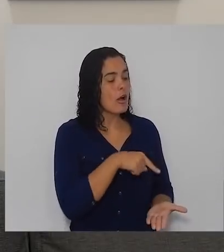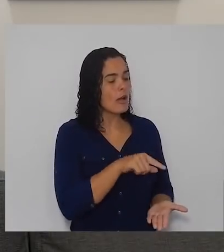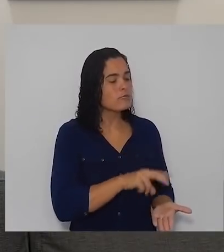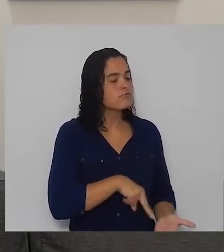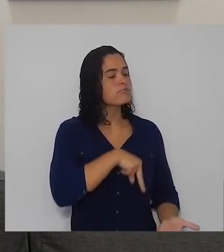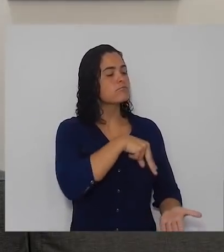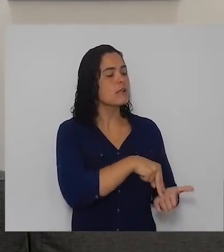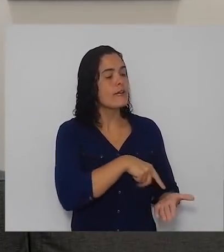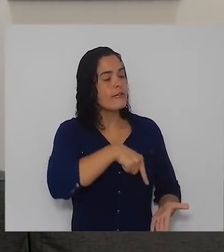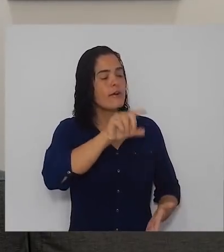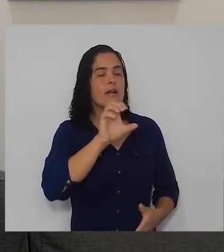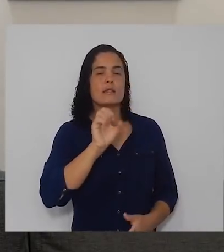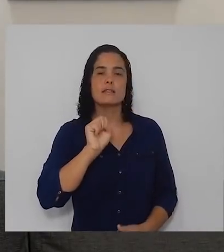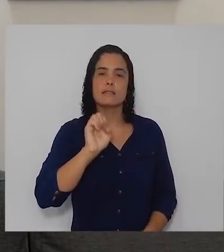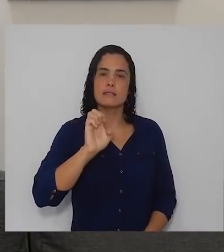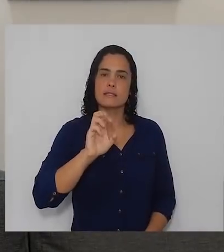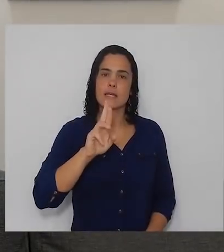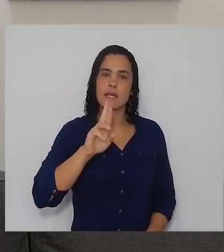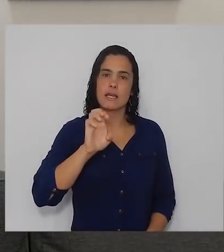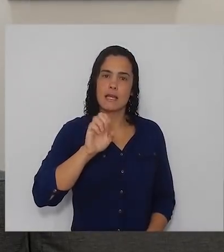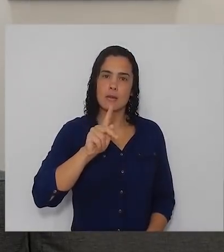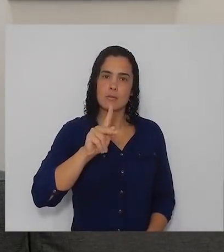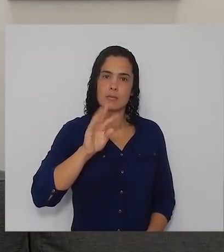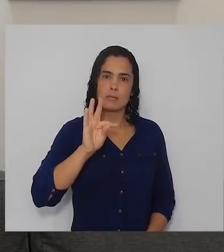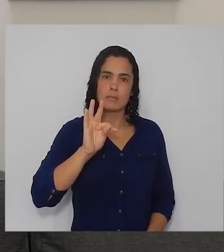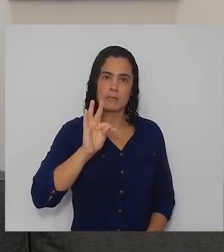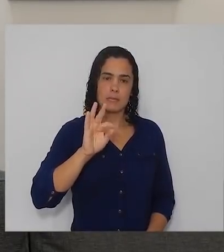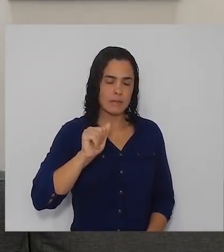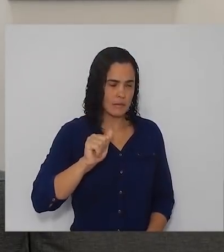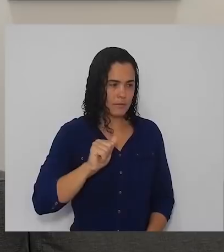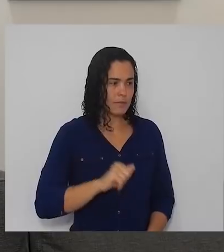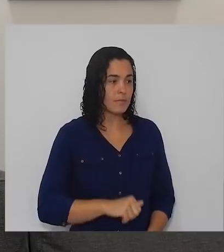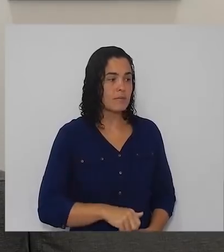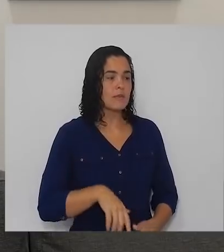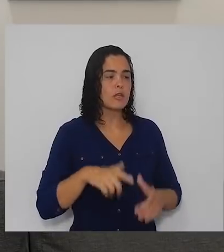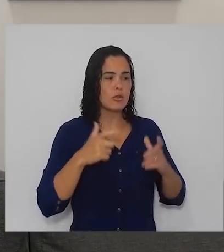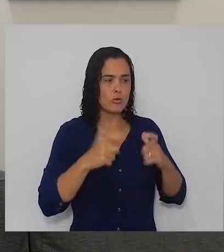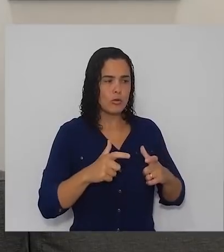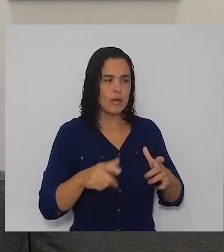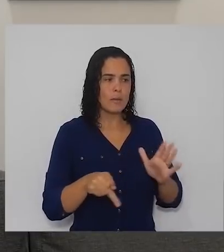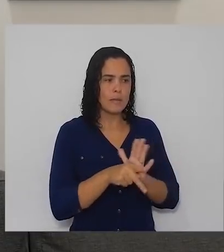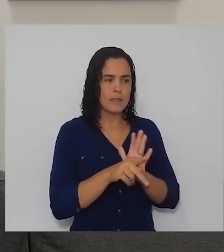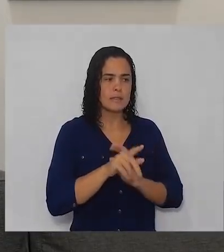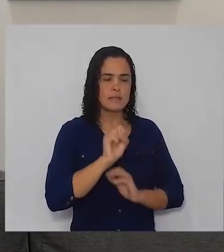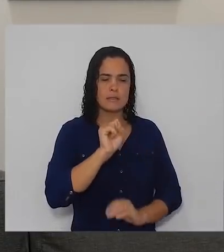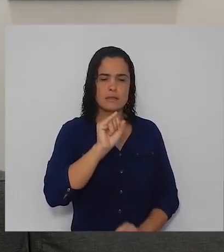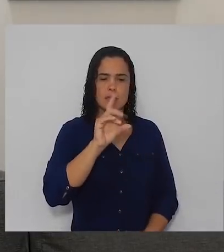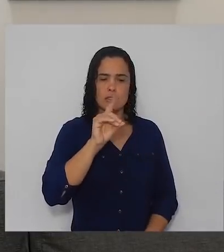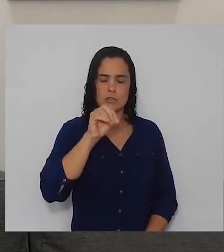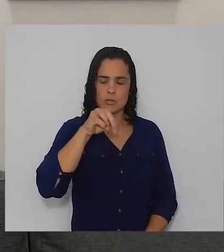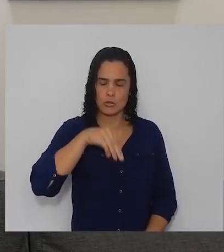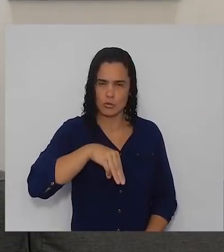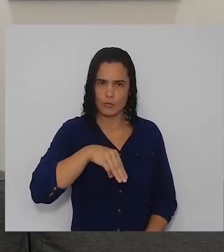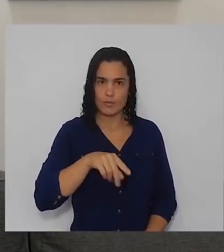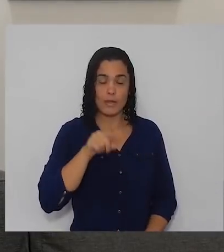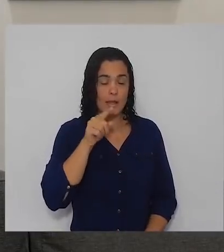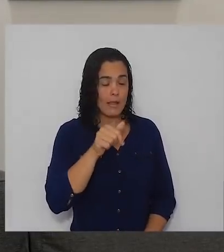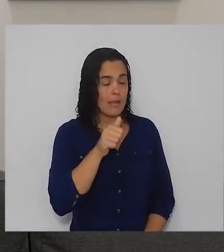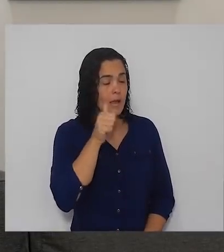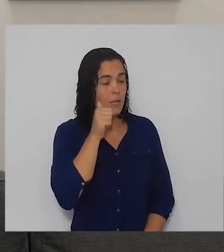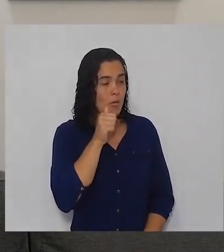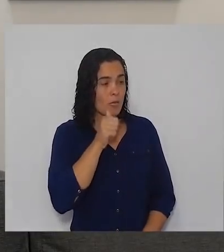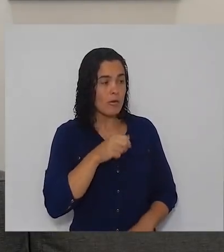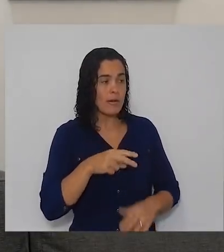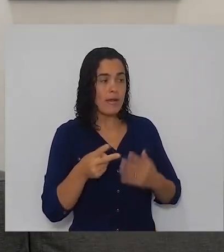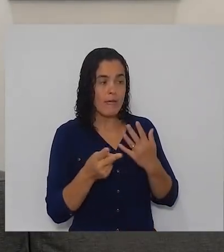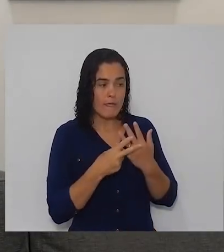dizendo, levante-se, e vá a Sarepta, que pertence a Sidom, e fique por lá. Ali